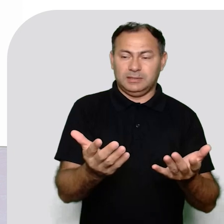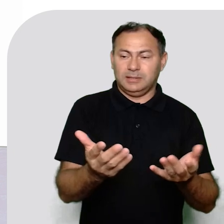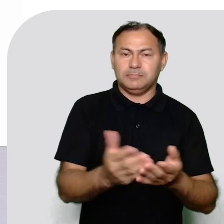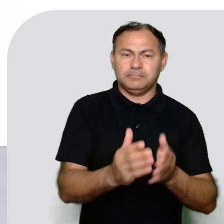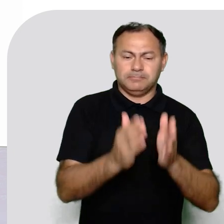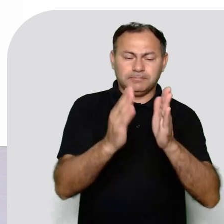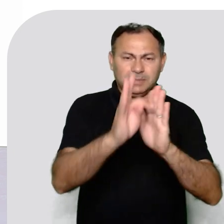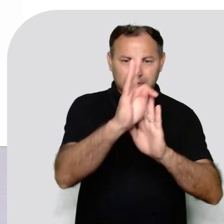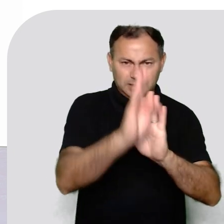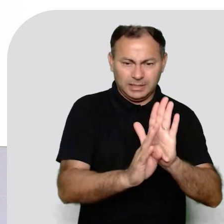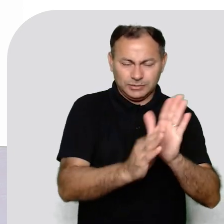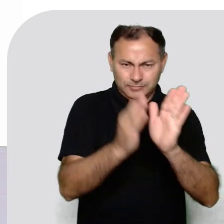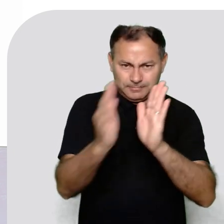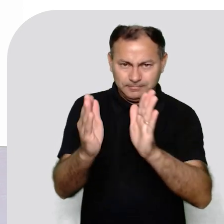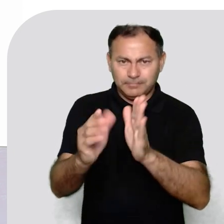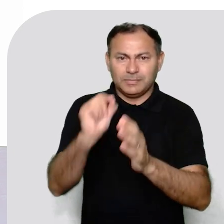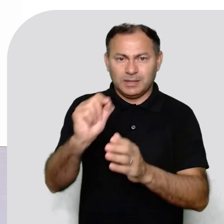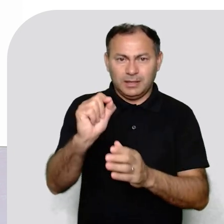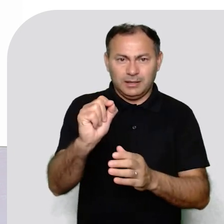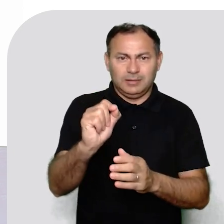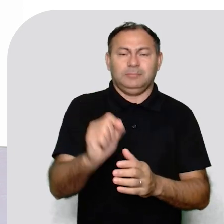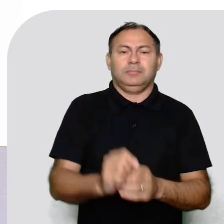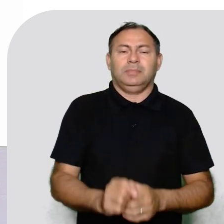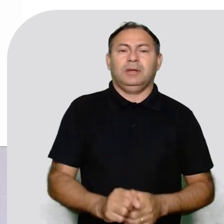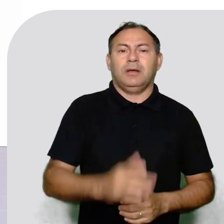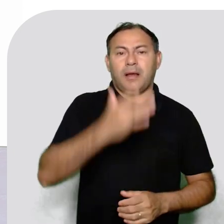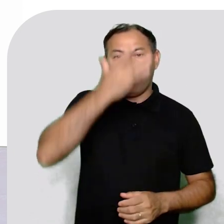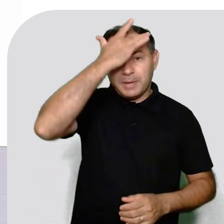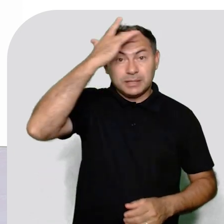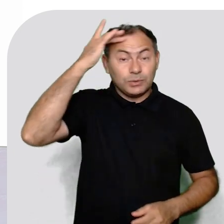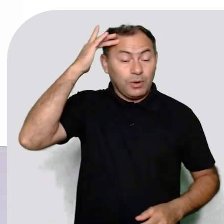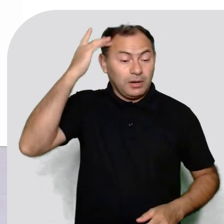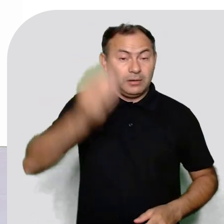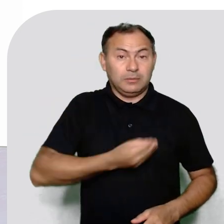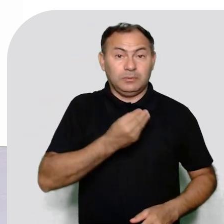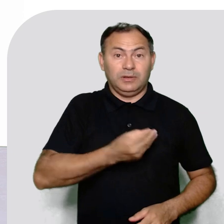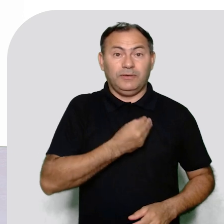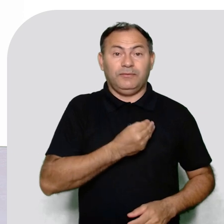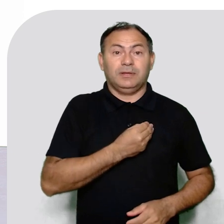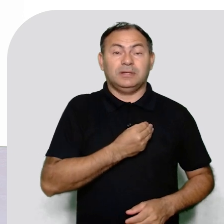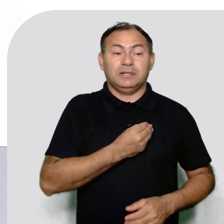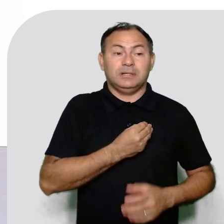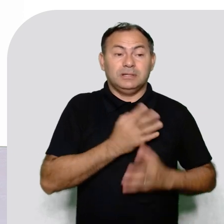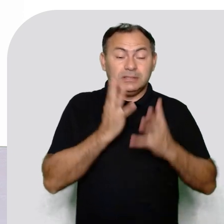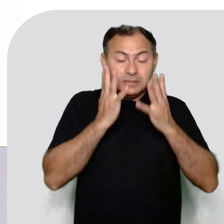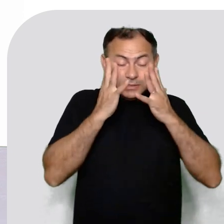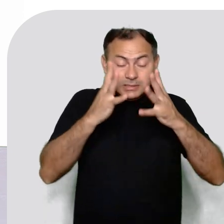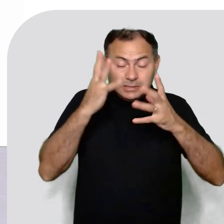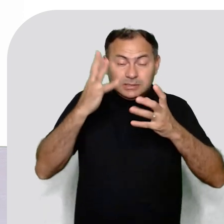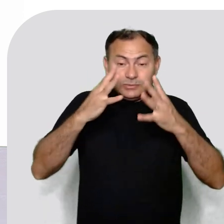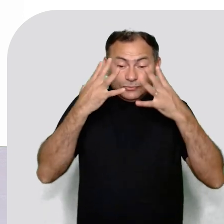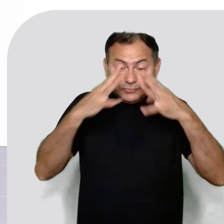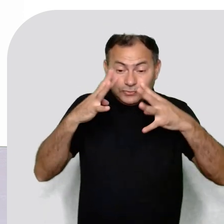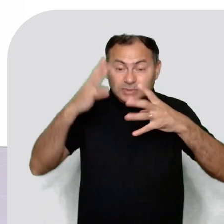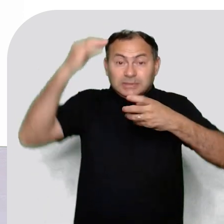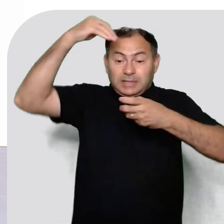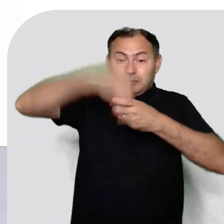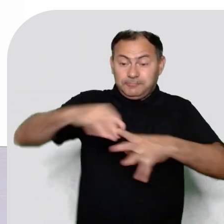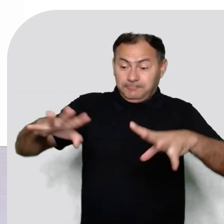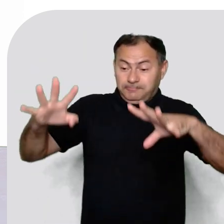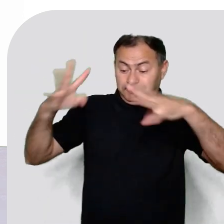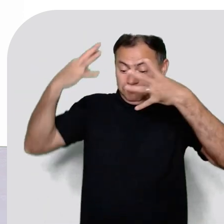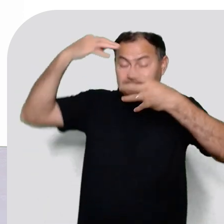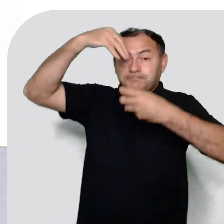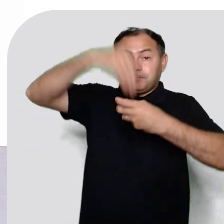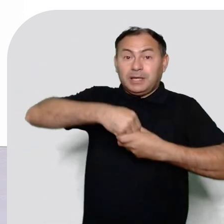nesse pedaço dela, que o homem vive essa grande tensão dentro de si. Então,